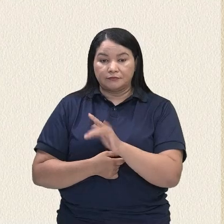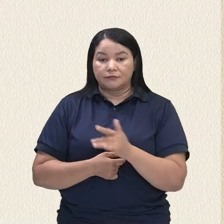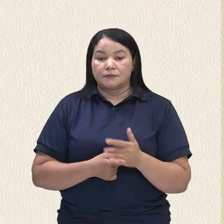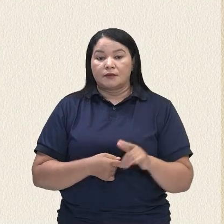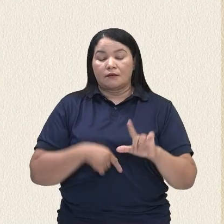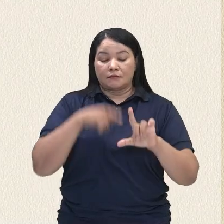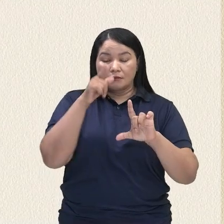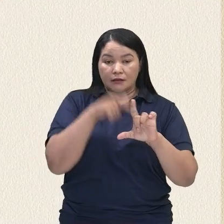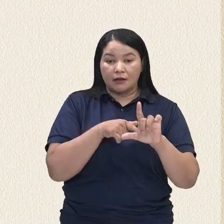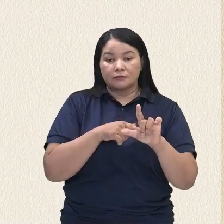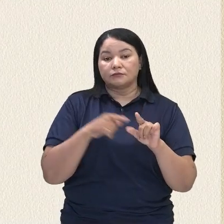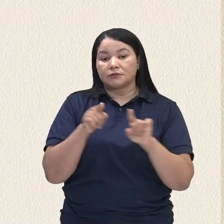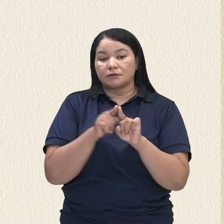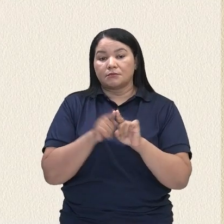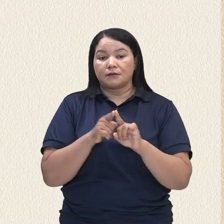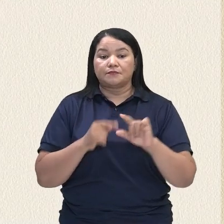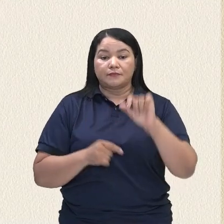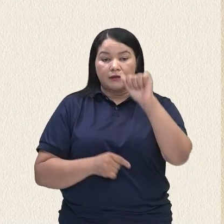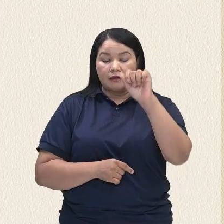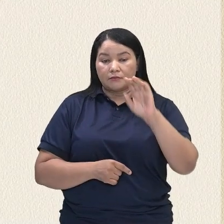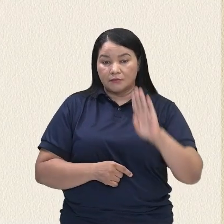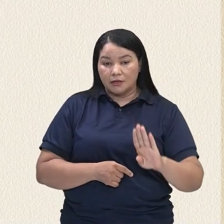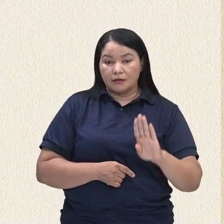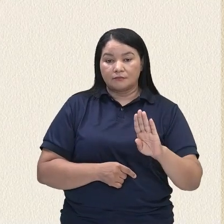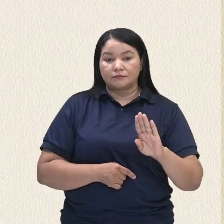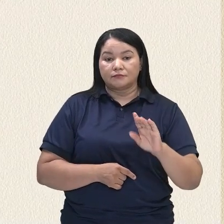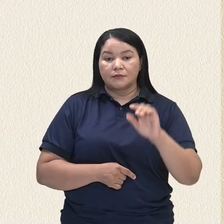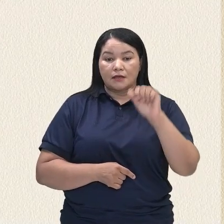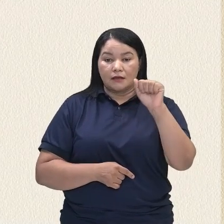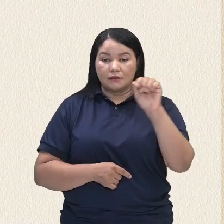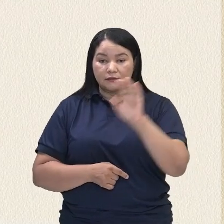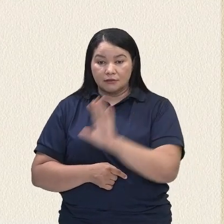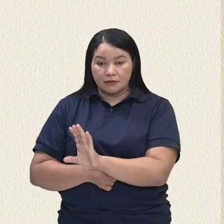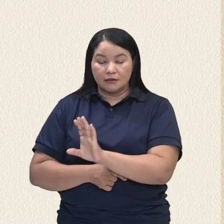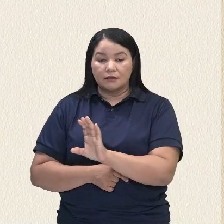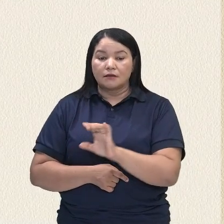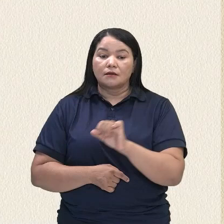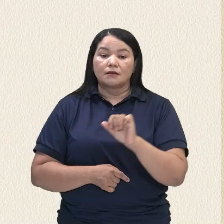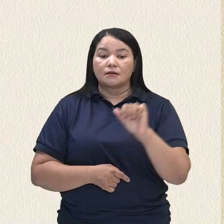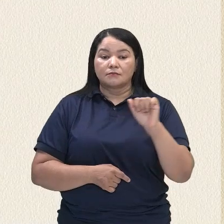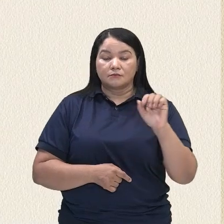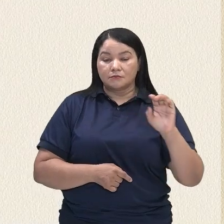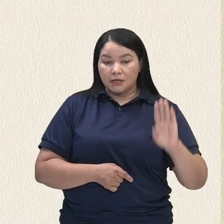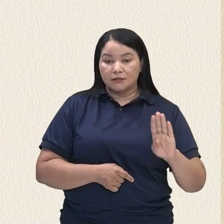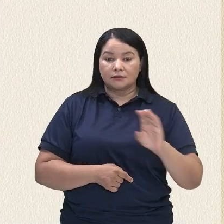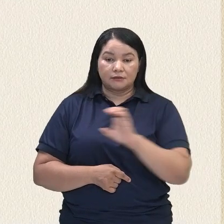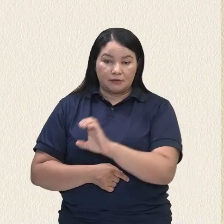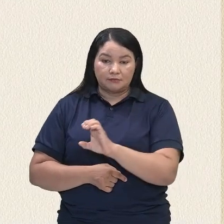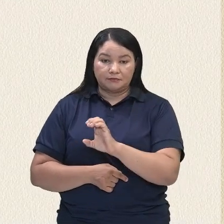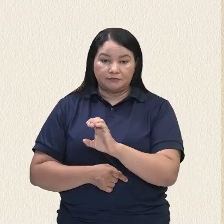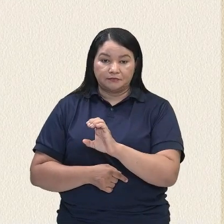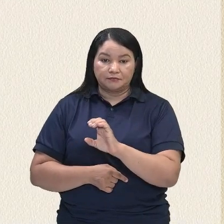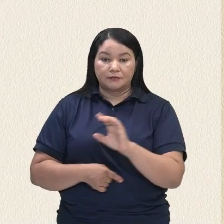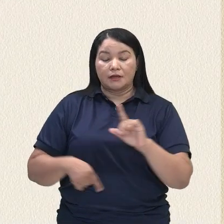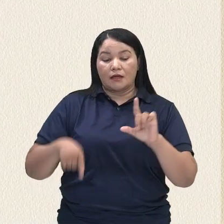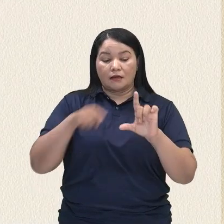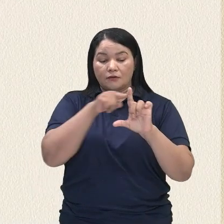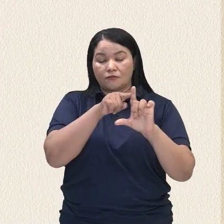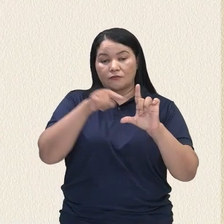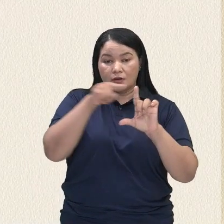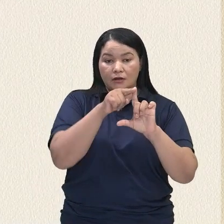Lados: segmento A, B, segmento A, C e segmento B, C. Ângulos internos.